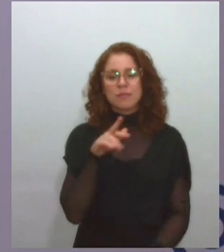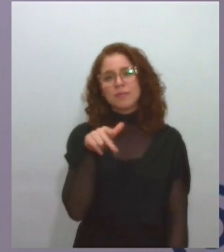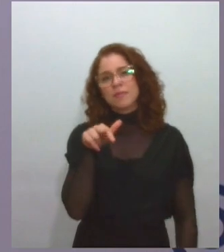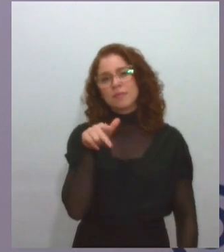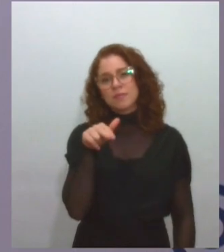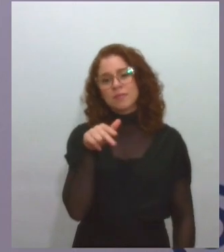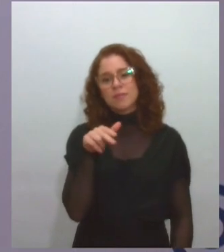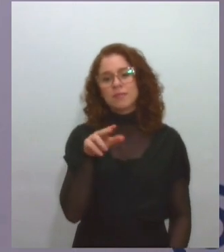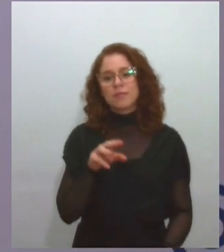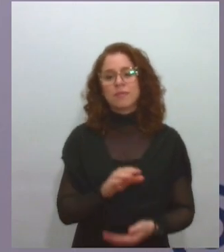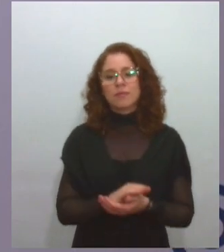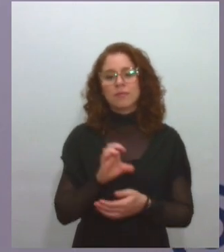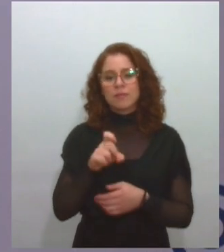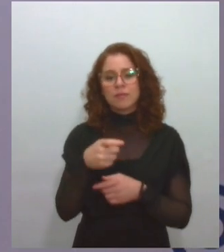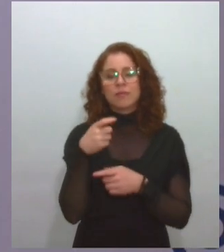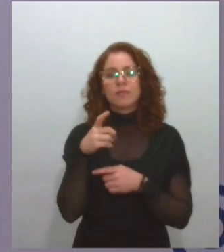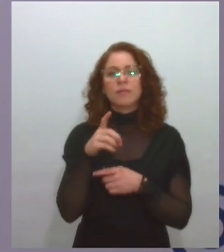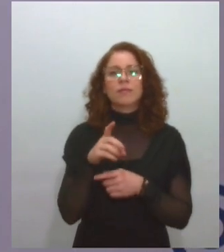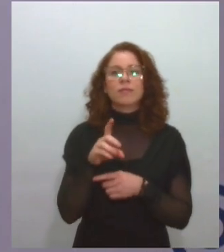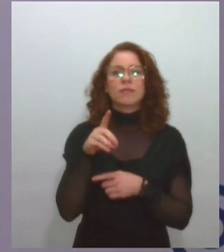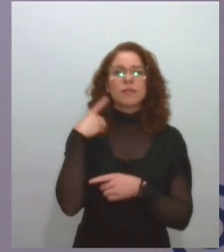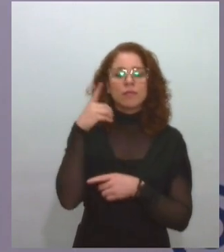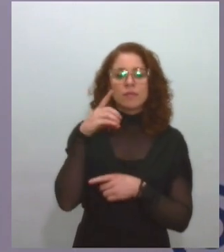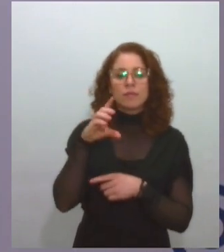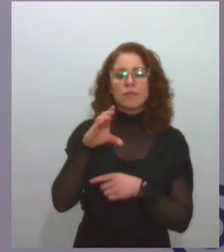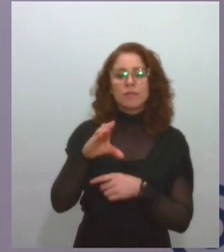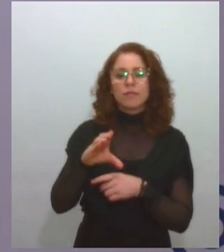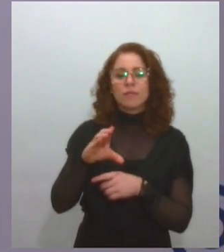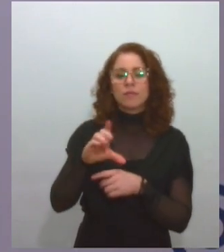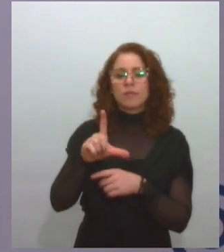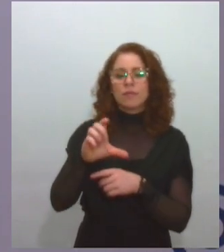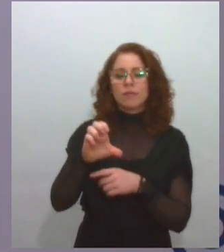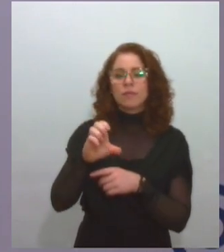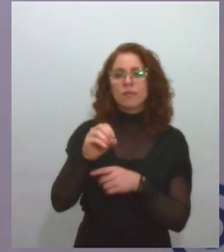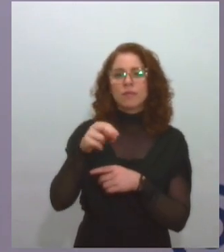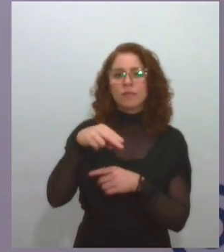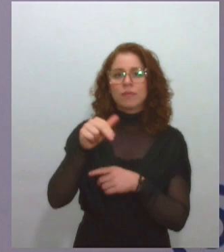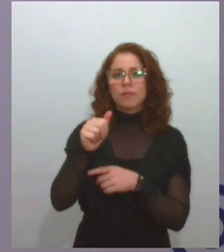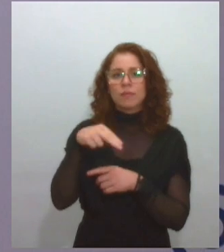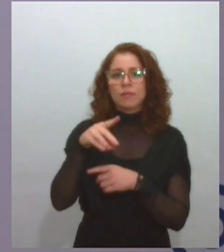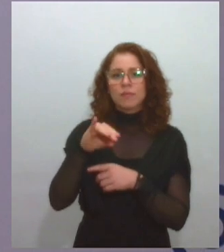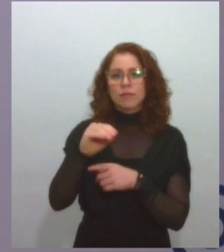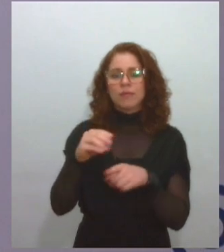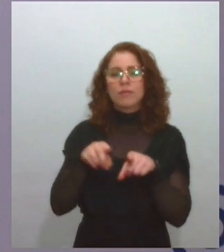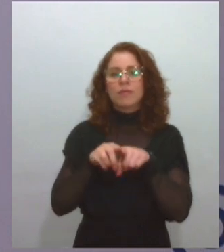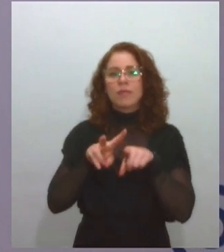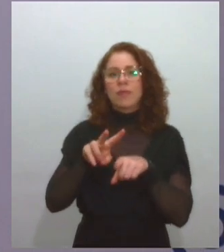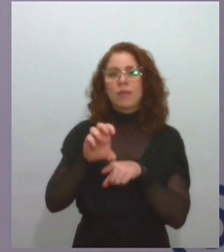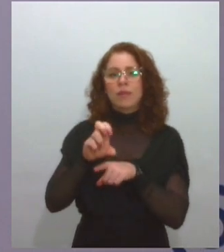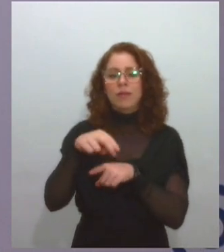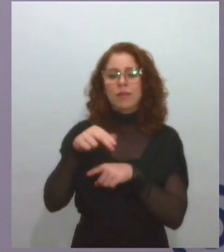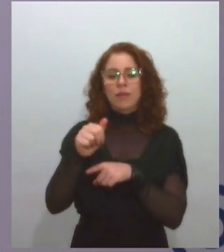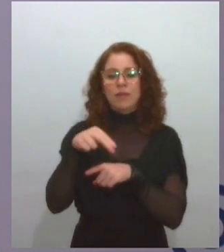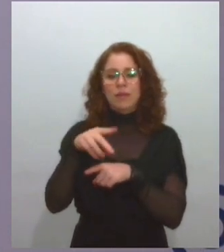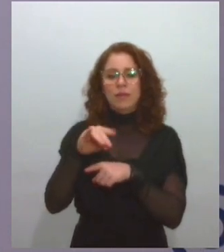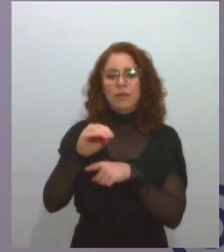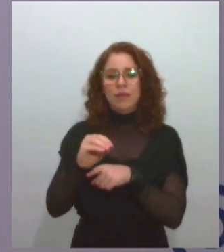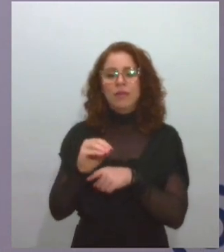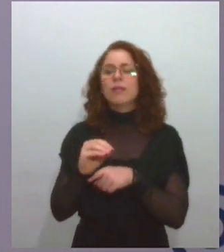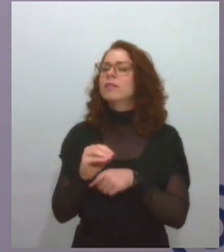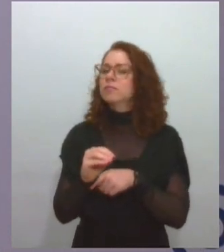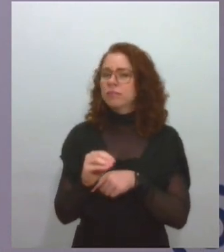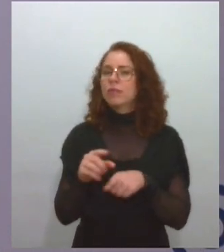ex-deputado Cleonâncio como deputado, ex-deputado Venâncio, ainda jovem, e isso, sem dúvida nenhuma, também me